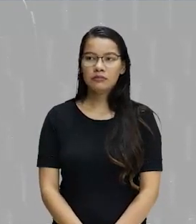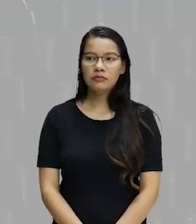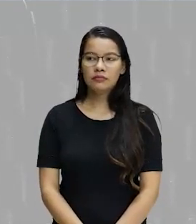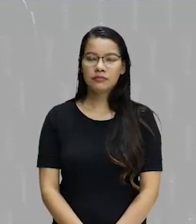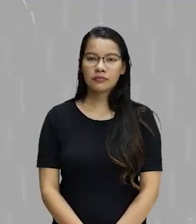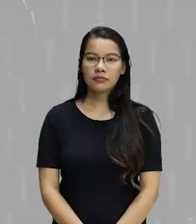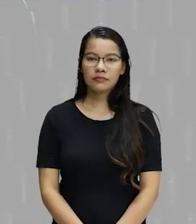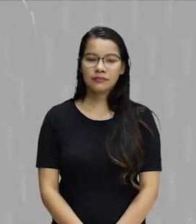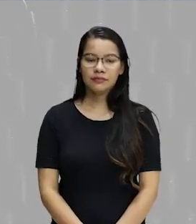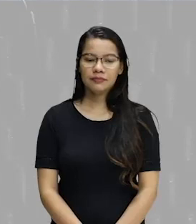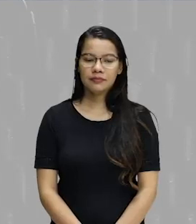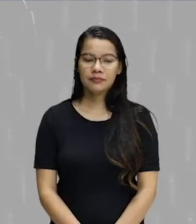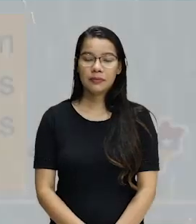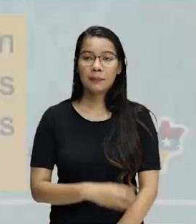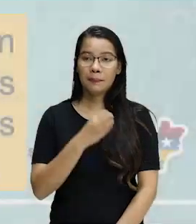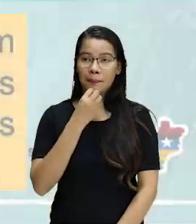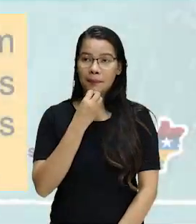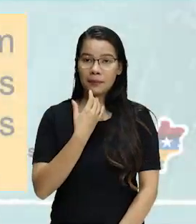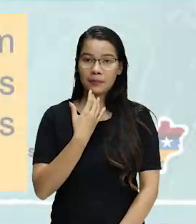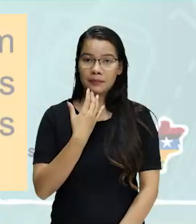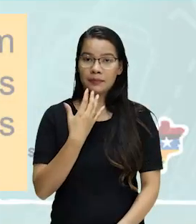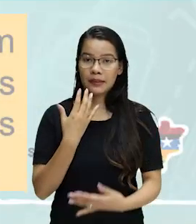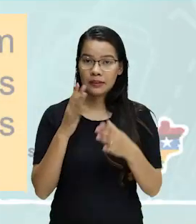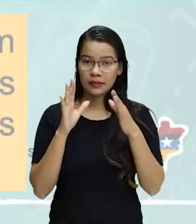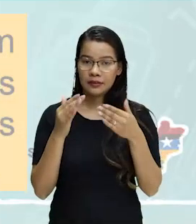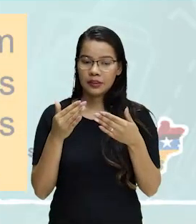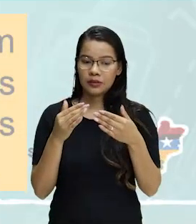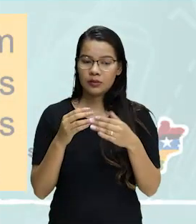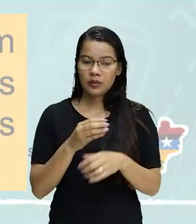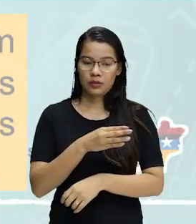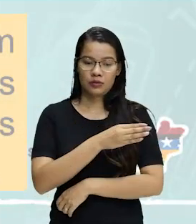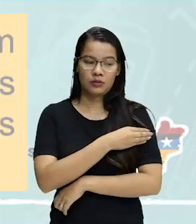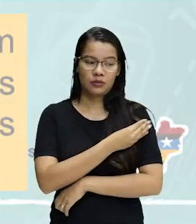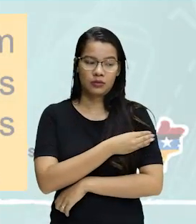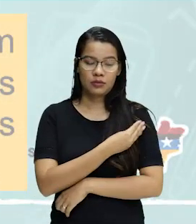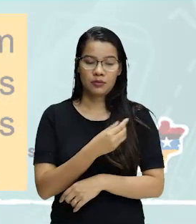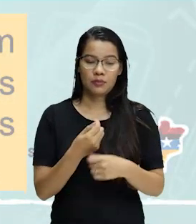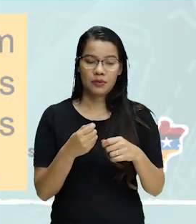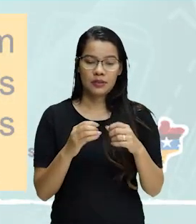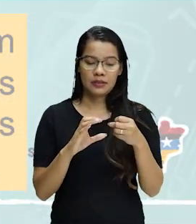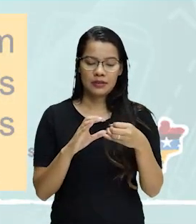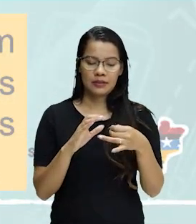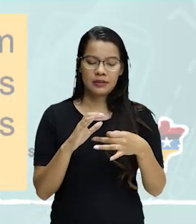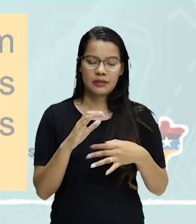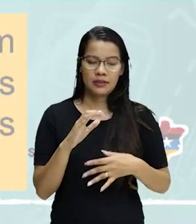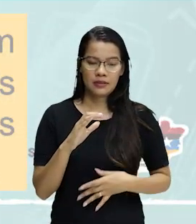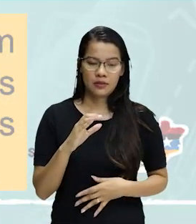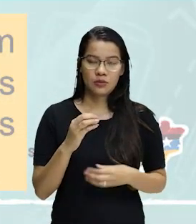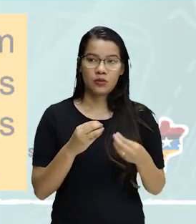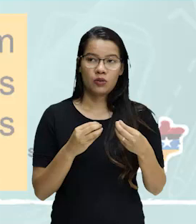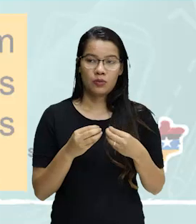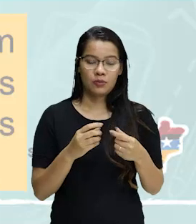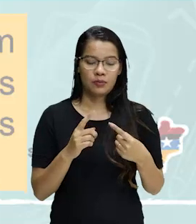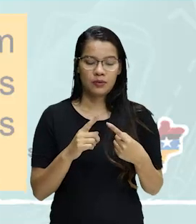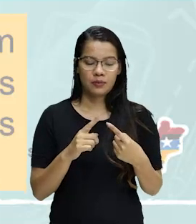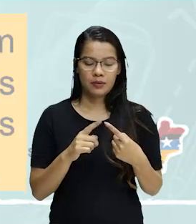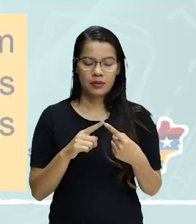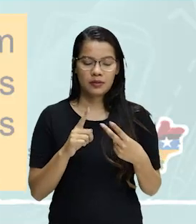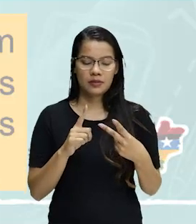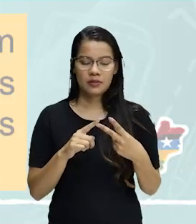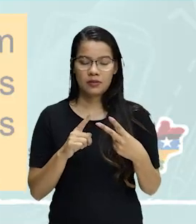elétrons. Bom, os álcools, eles podem ser classificados como álcools